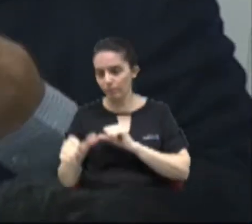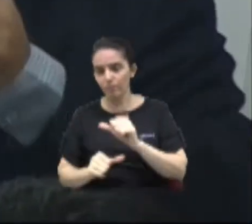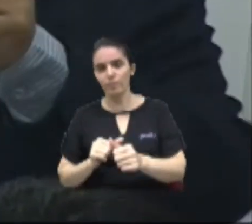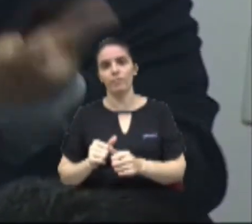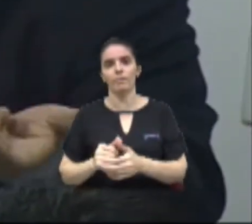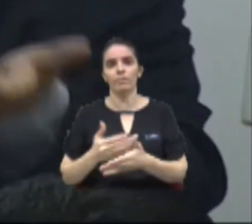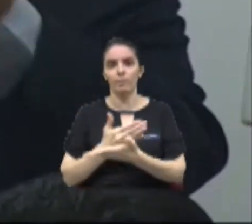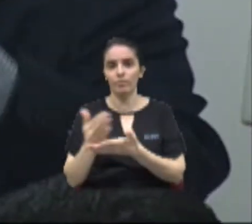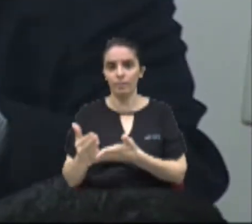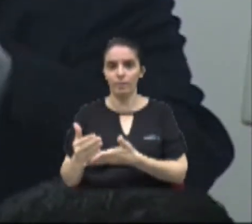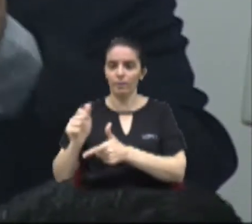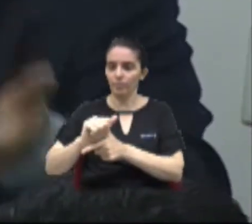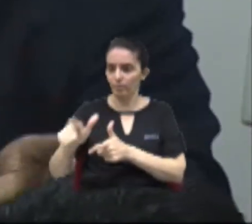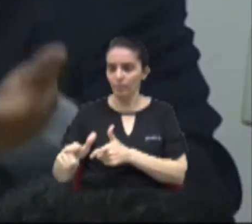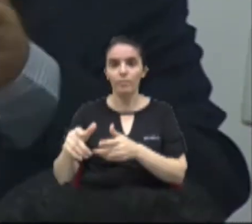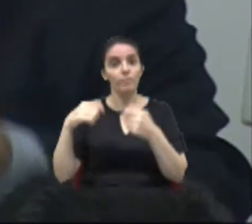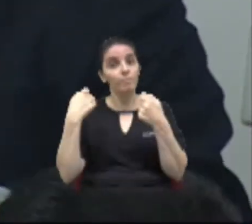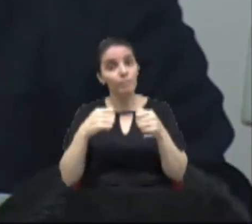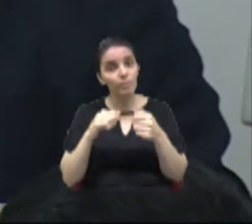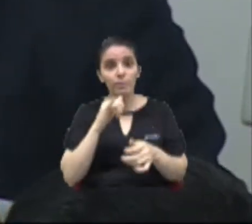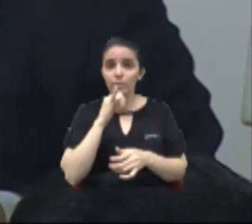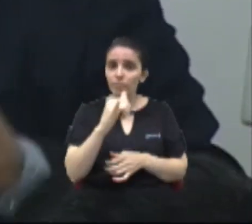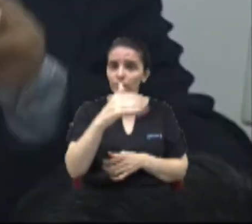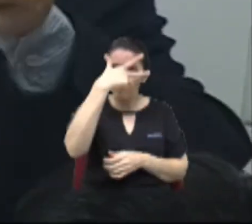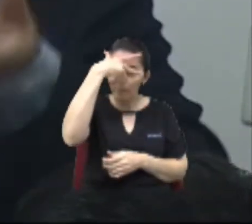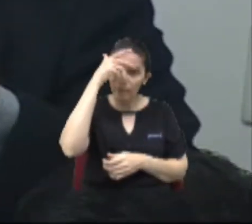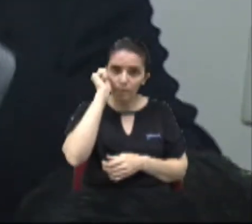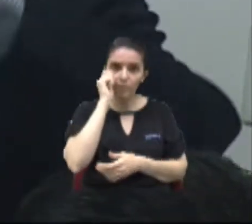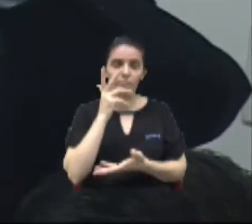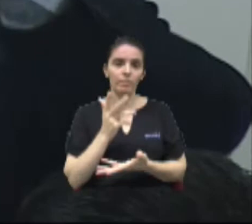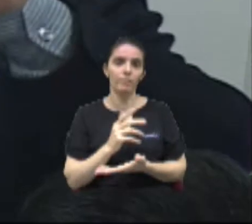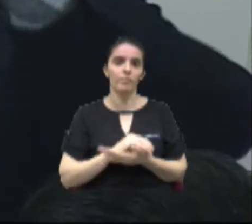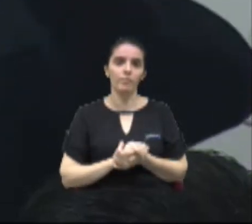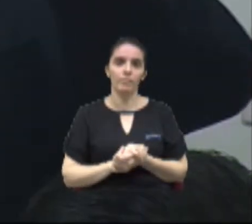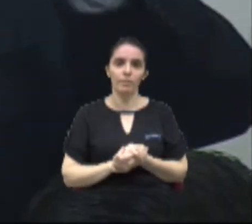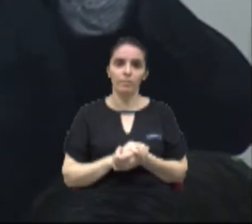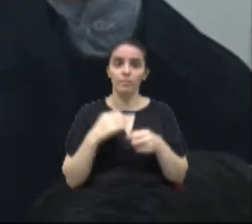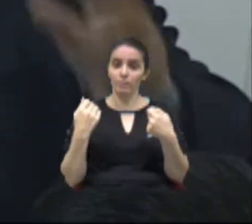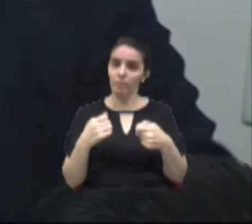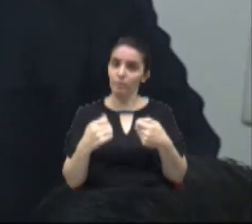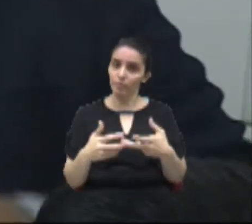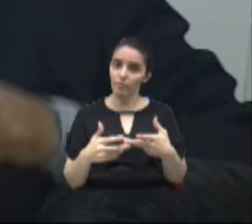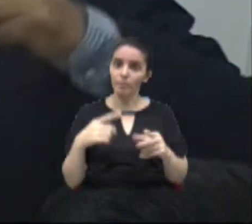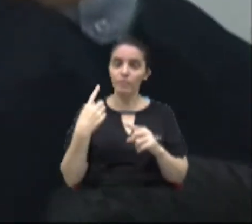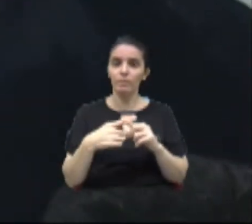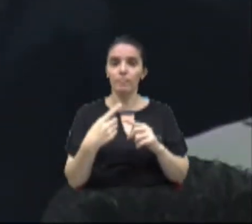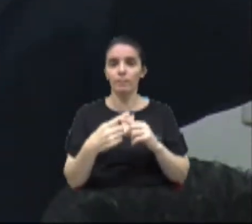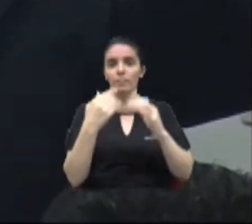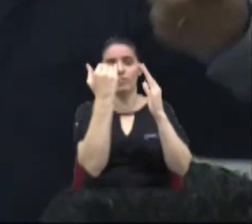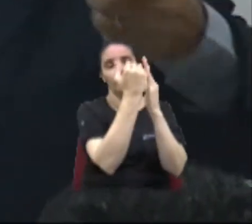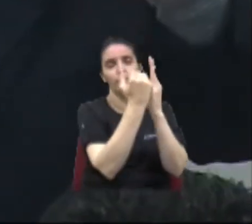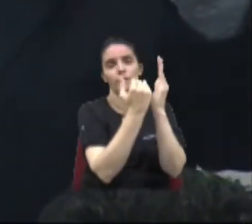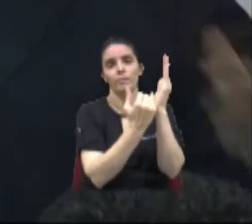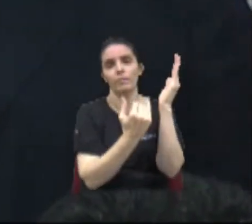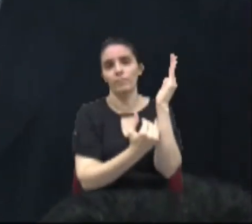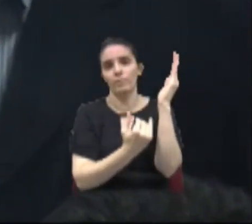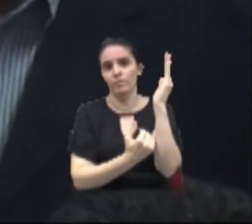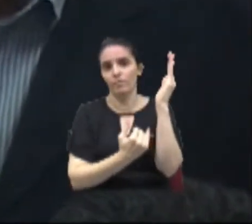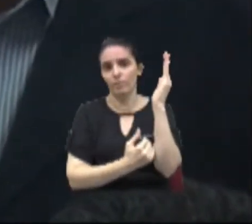disse, que além de ter a relação, que ela vai conferir o seu nome dentro da